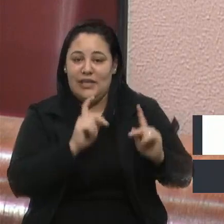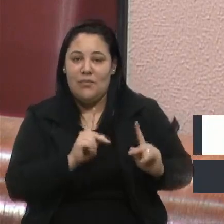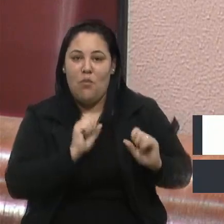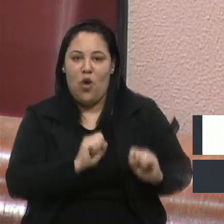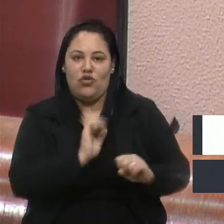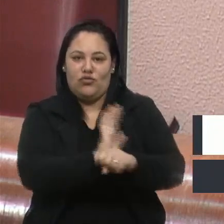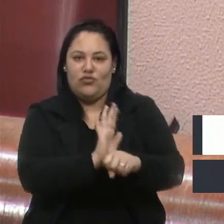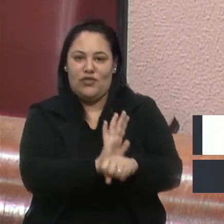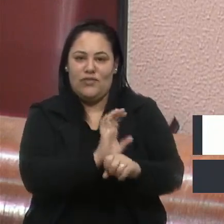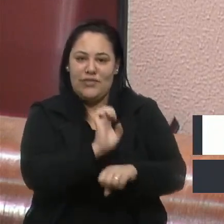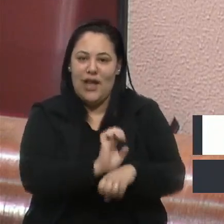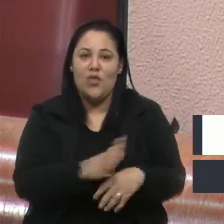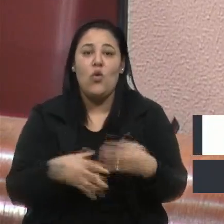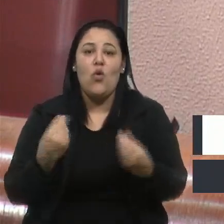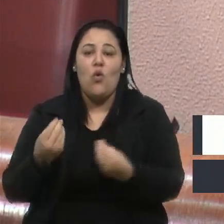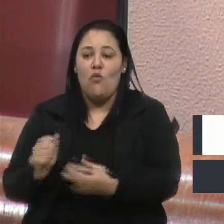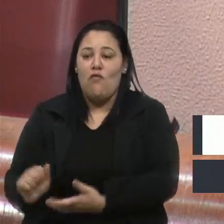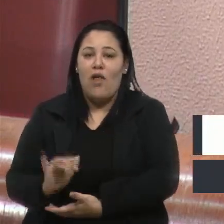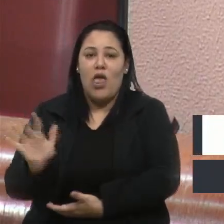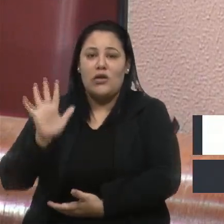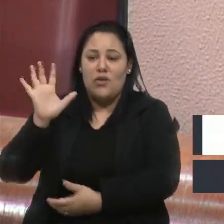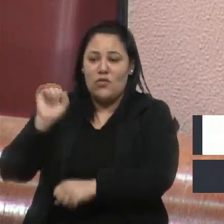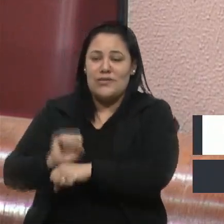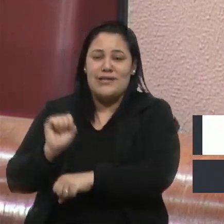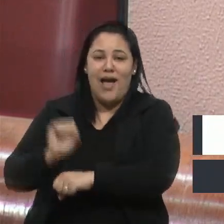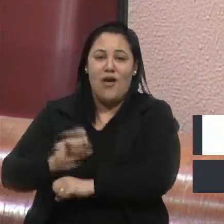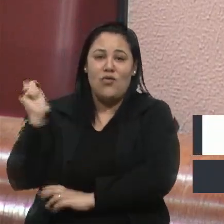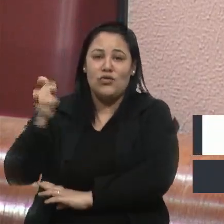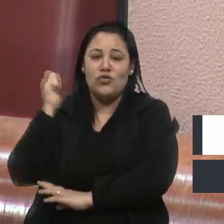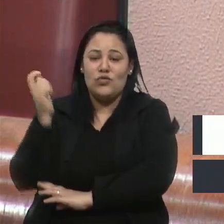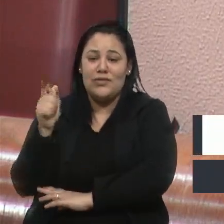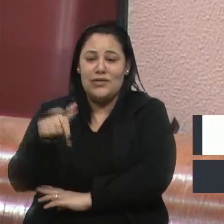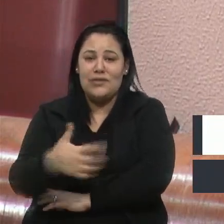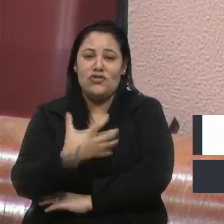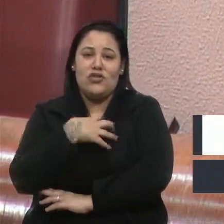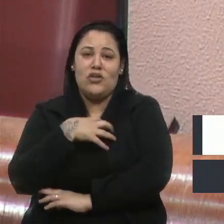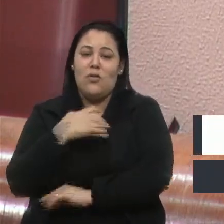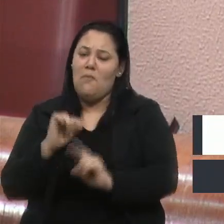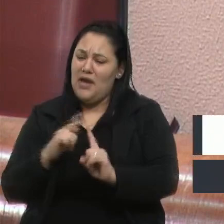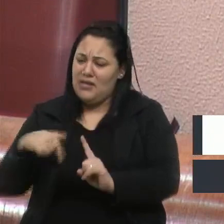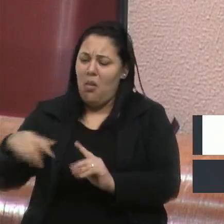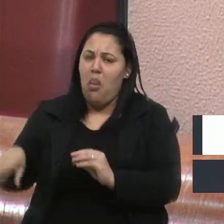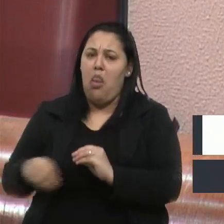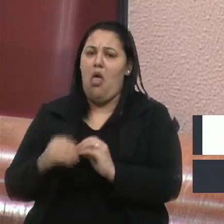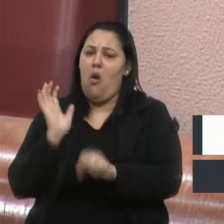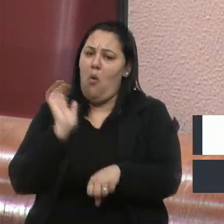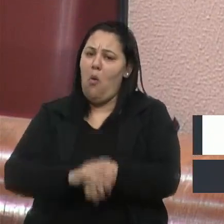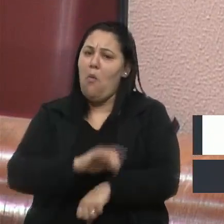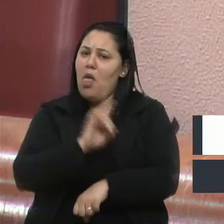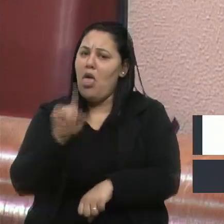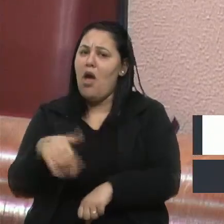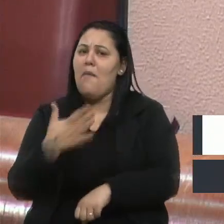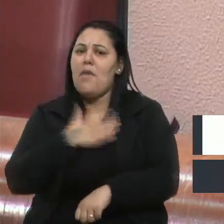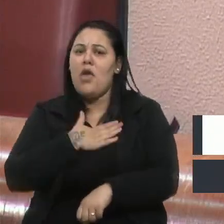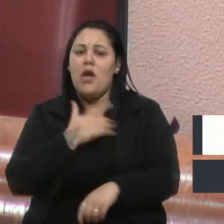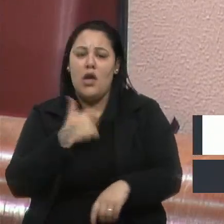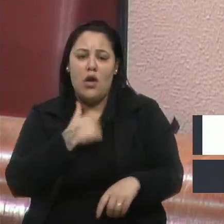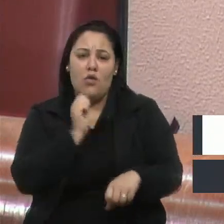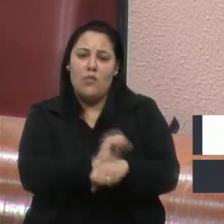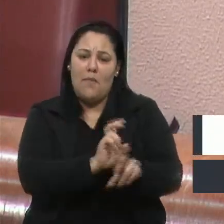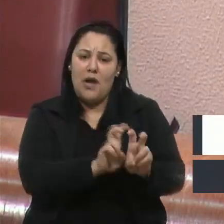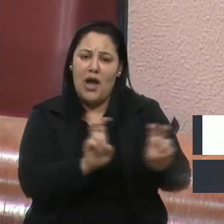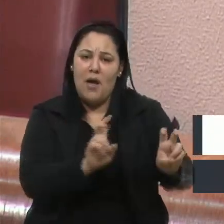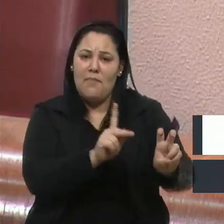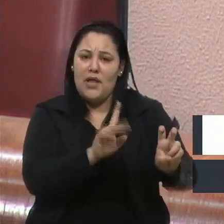vamos valorizar o estado do Rio Grande do Sul dessa forma? Só que eu não carreguei essa culpa. Espero que aqui a bancada do PT, a bancada